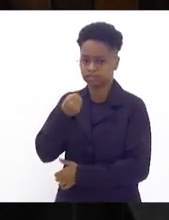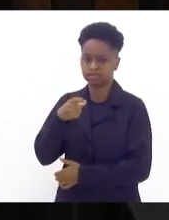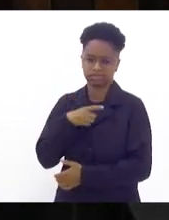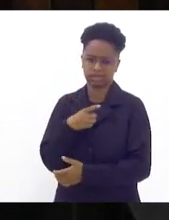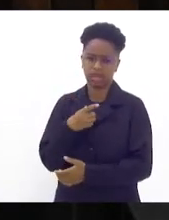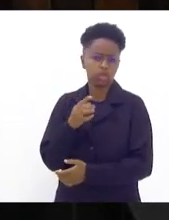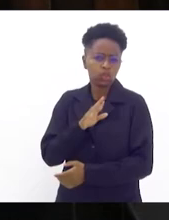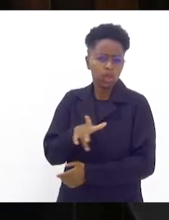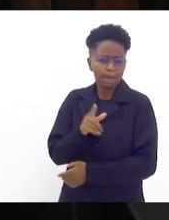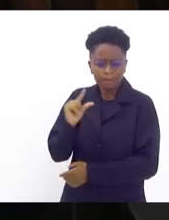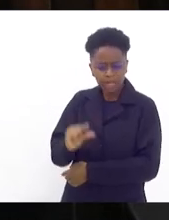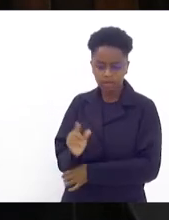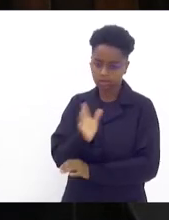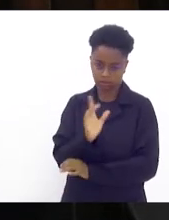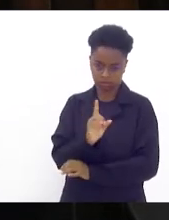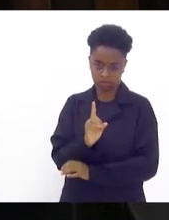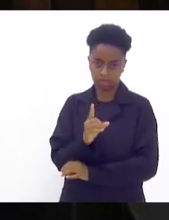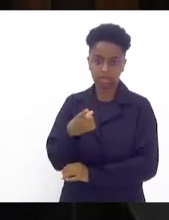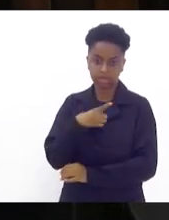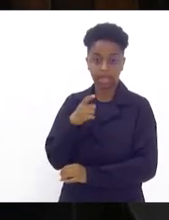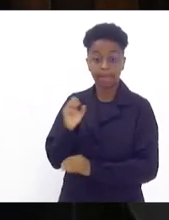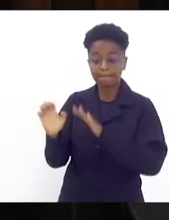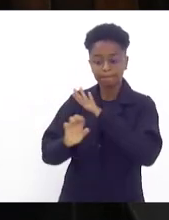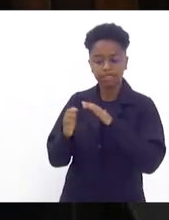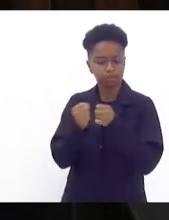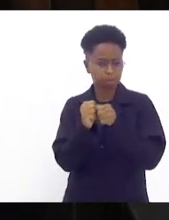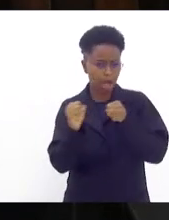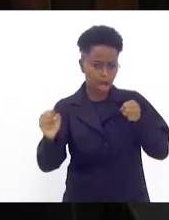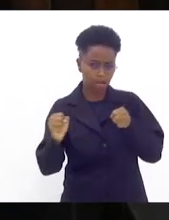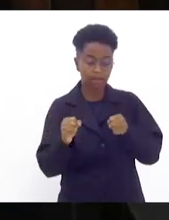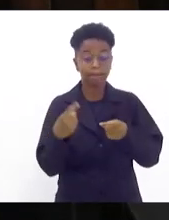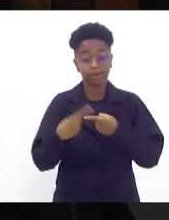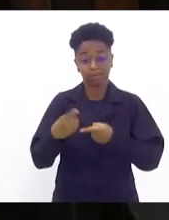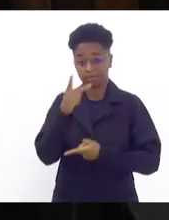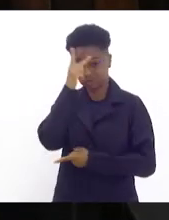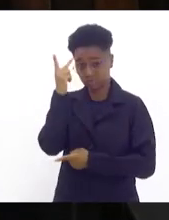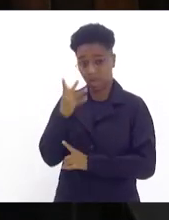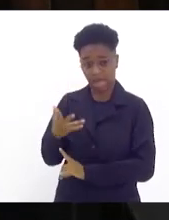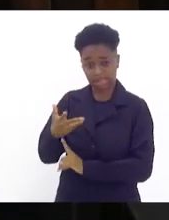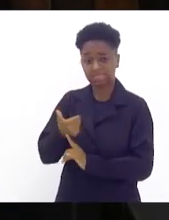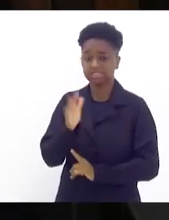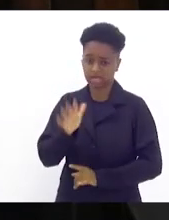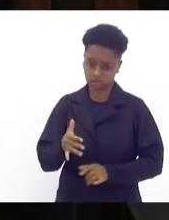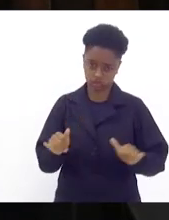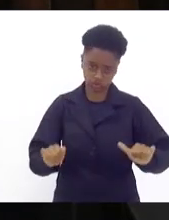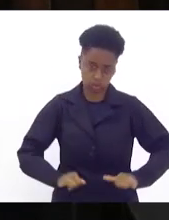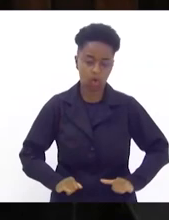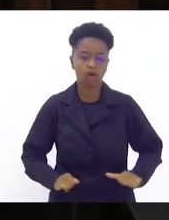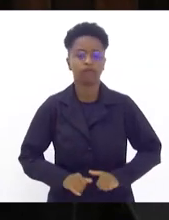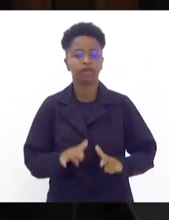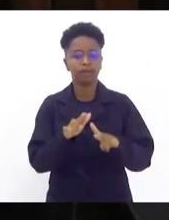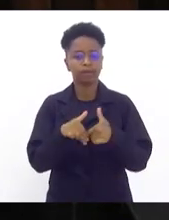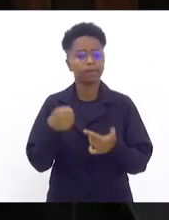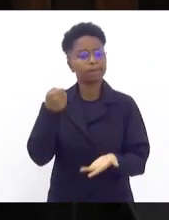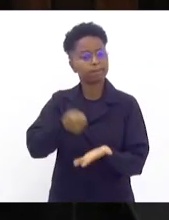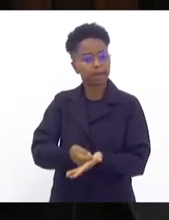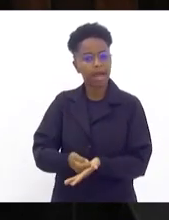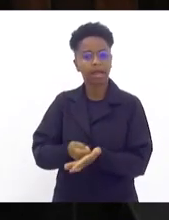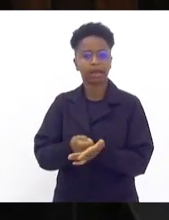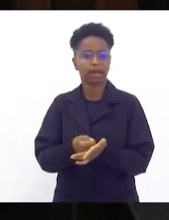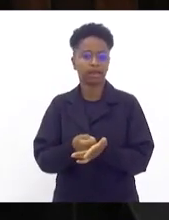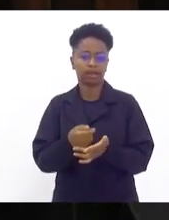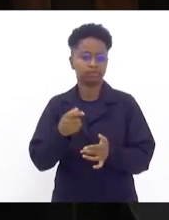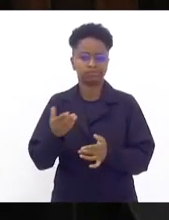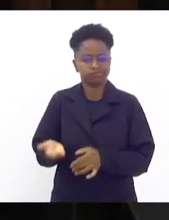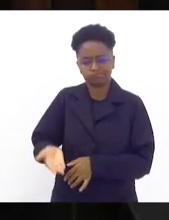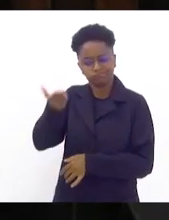não o pequeno produtor, aquele produtor artesanal que já sofre com a substituição tributária, com as mazelas da tributação